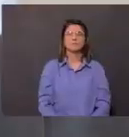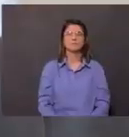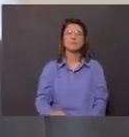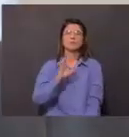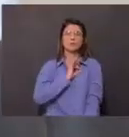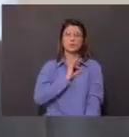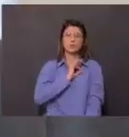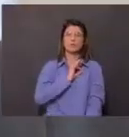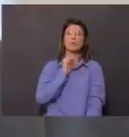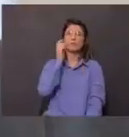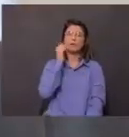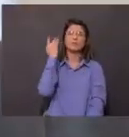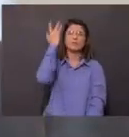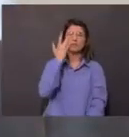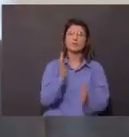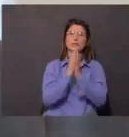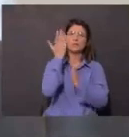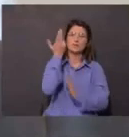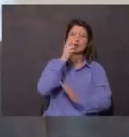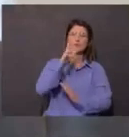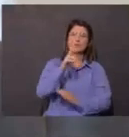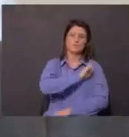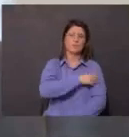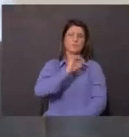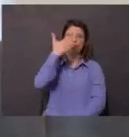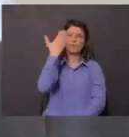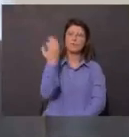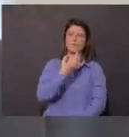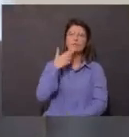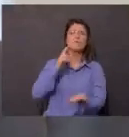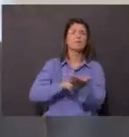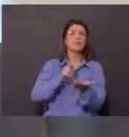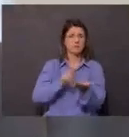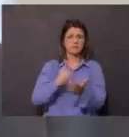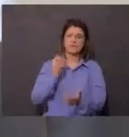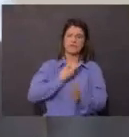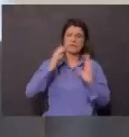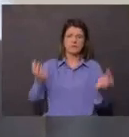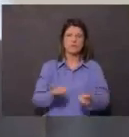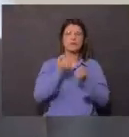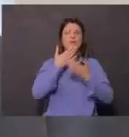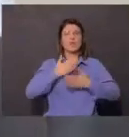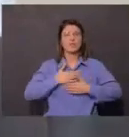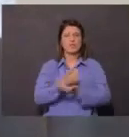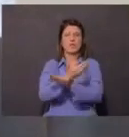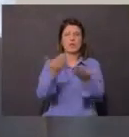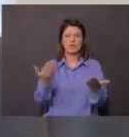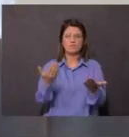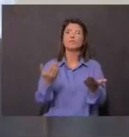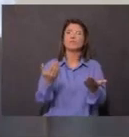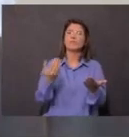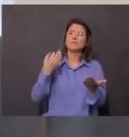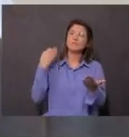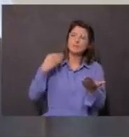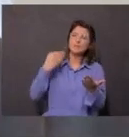Senhor, Pai Santo, Deus Eterno e Omnipotente, é verdadeiramente nosso dever, é nossa salvação, dar-vos graças